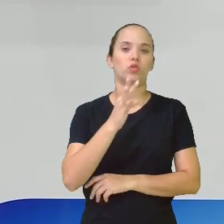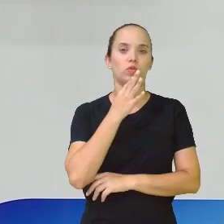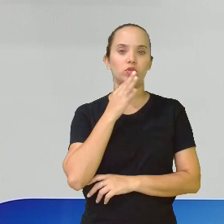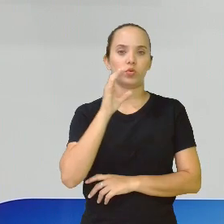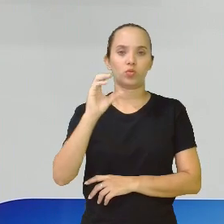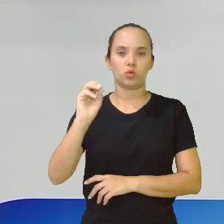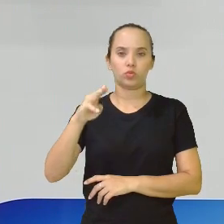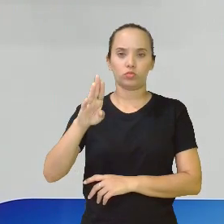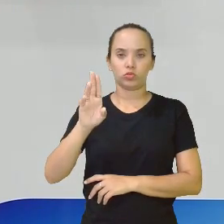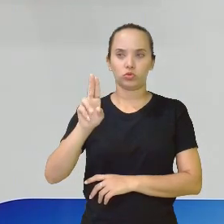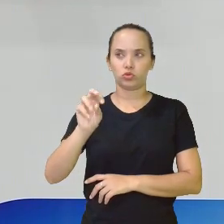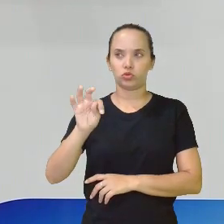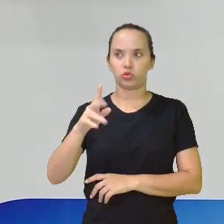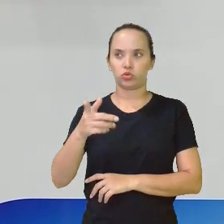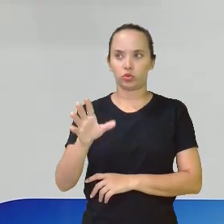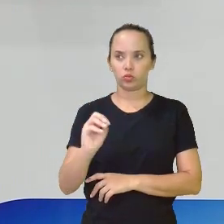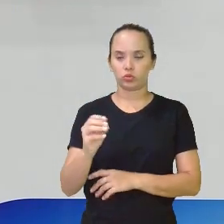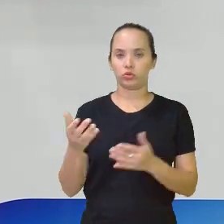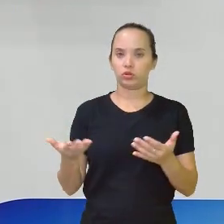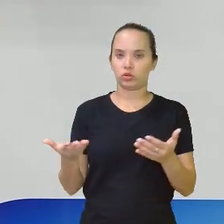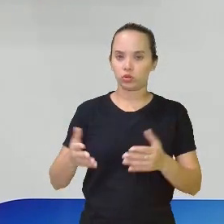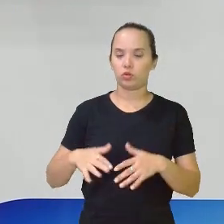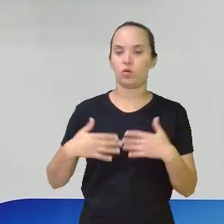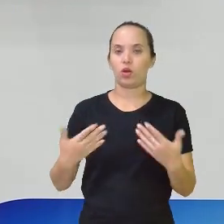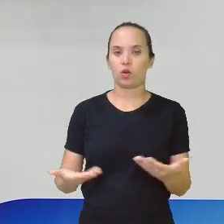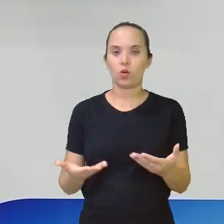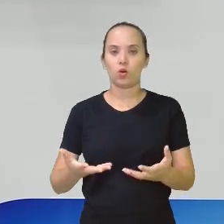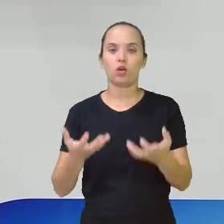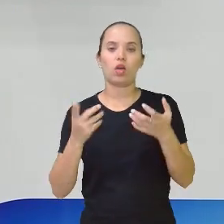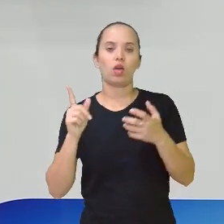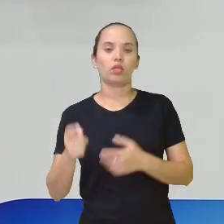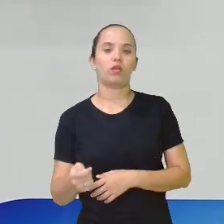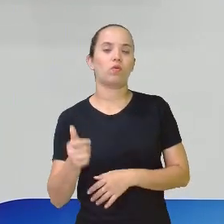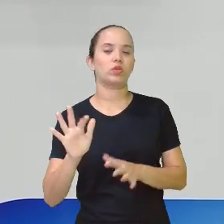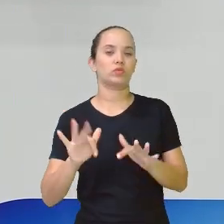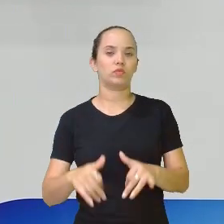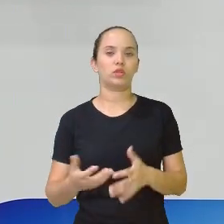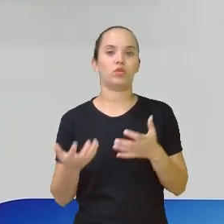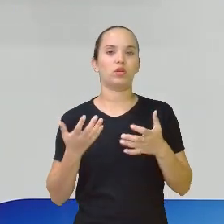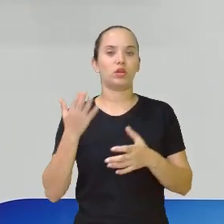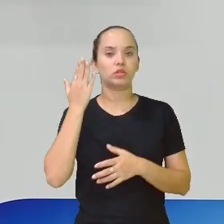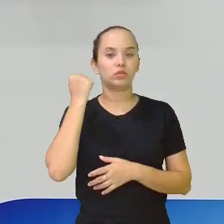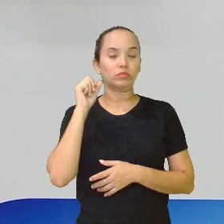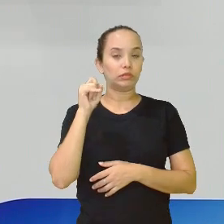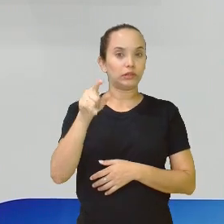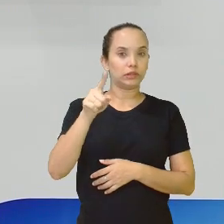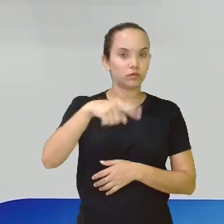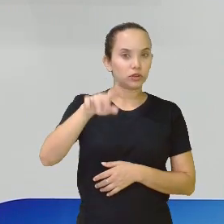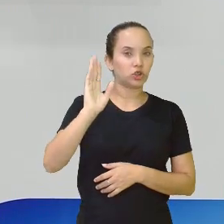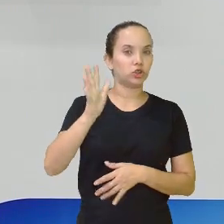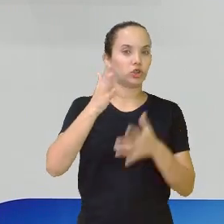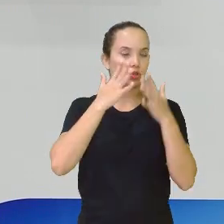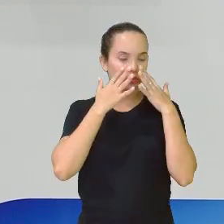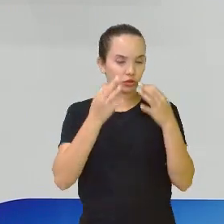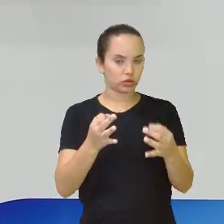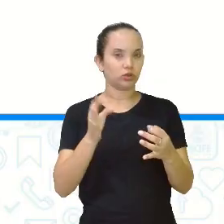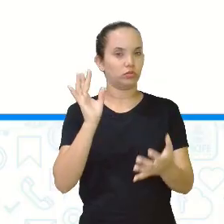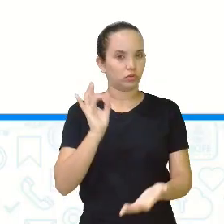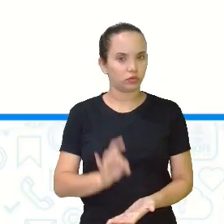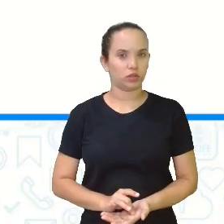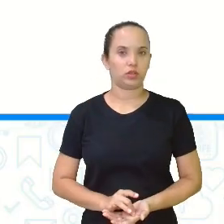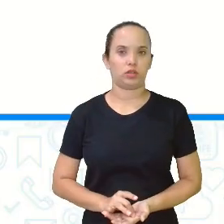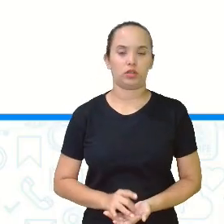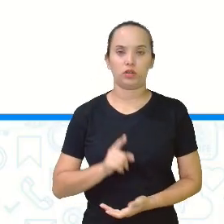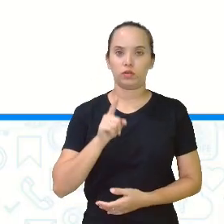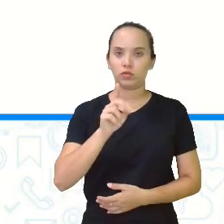Beleza? Estamos chegando no final, mas eu quero saber se você prestou atenção de verdade e